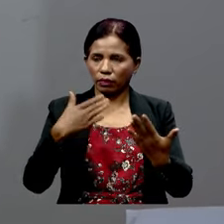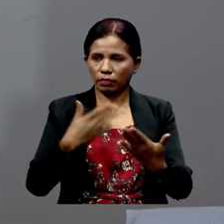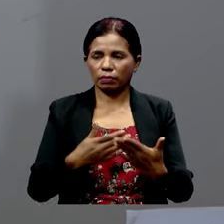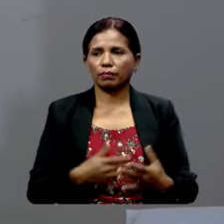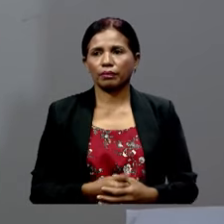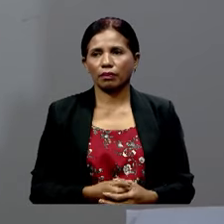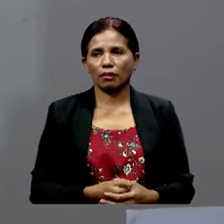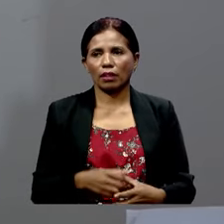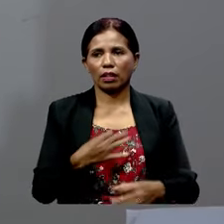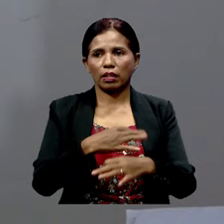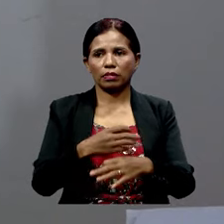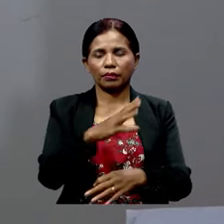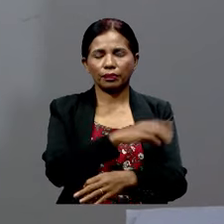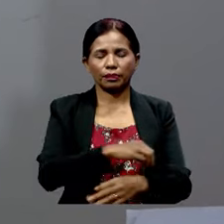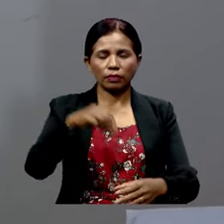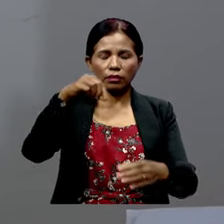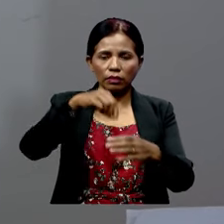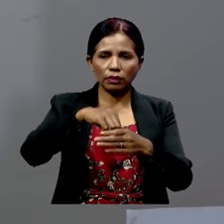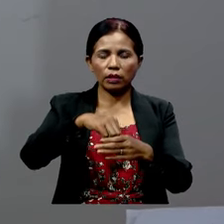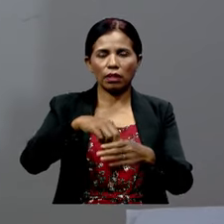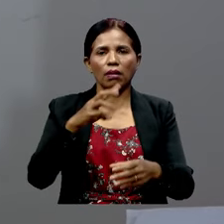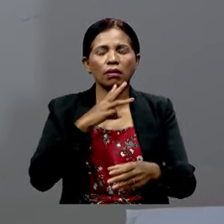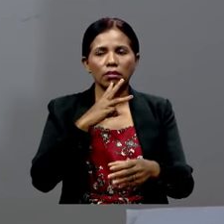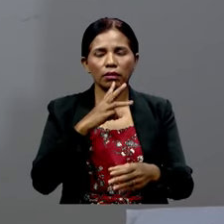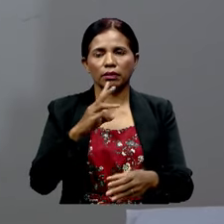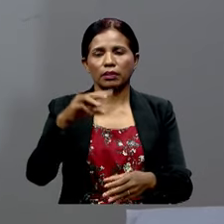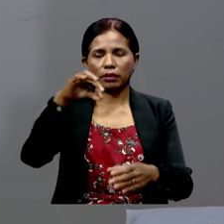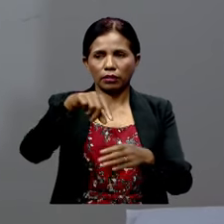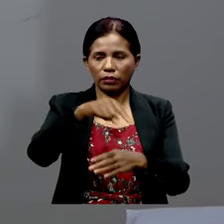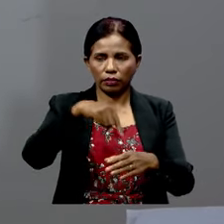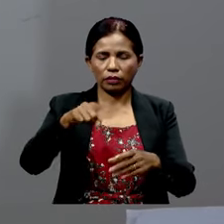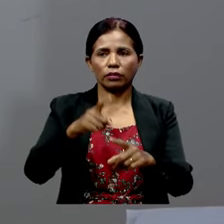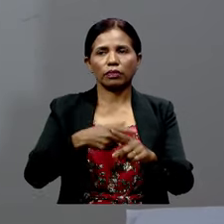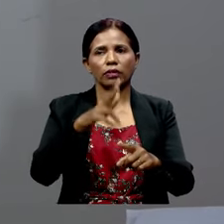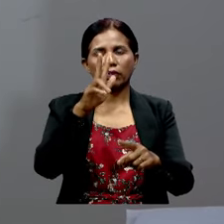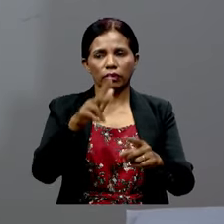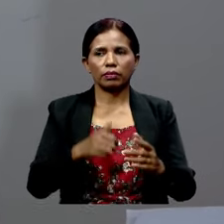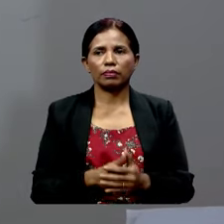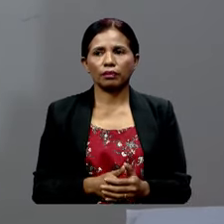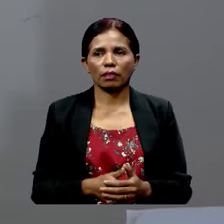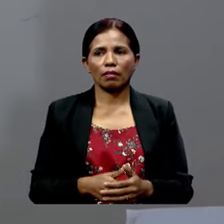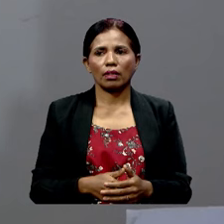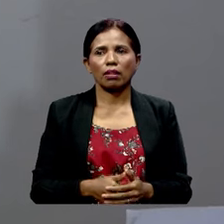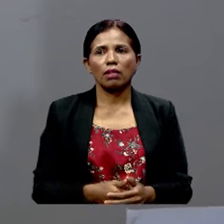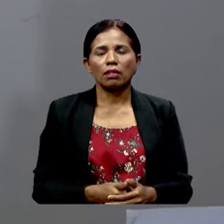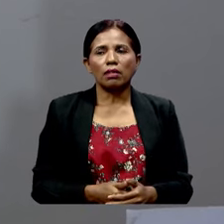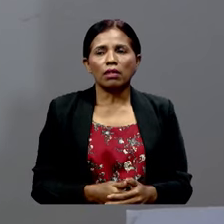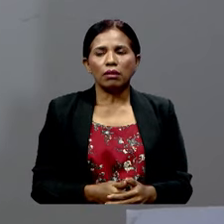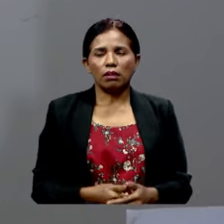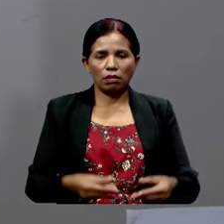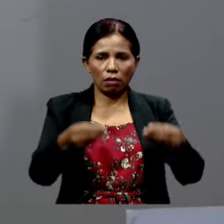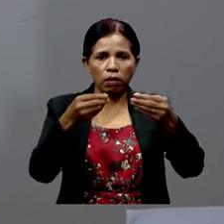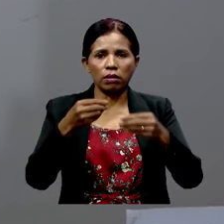Da manutenção monta bom pai de duni conselho durante fulan tulan ne buza be duni. Manutenção tu monta bom pai ne be por ne